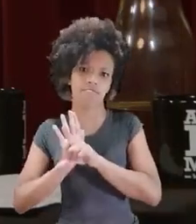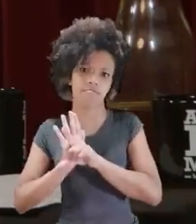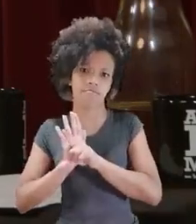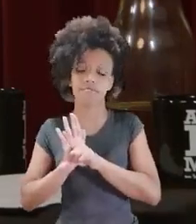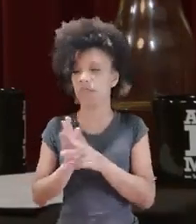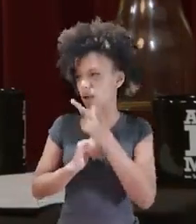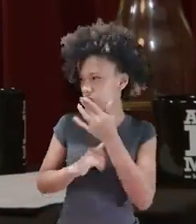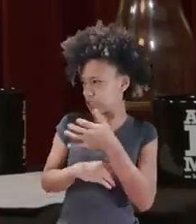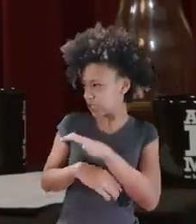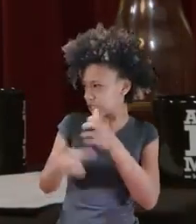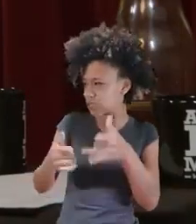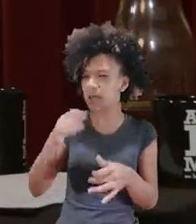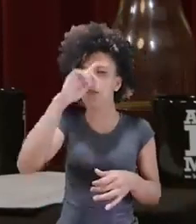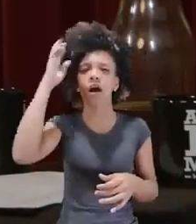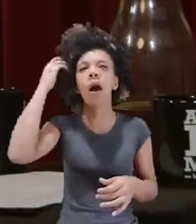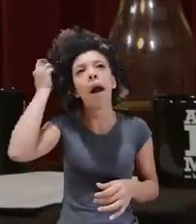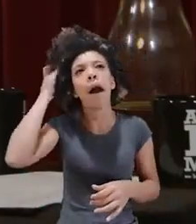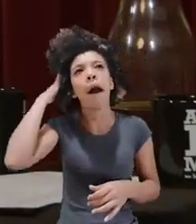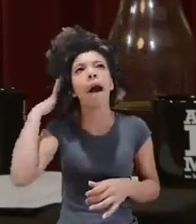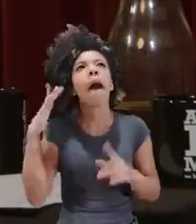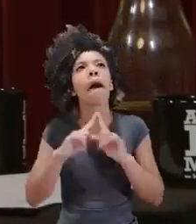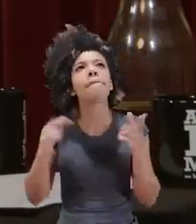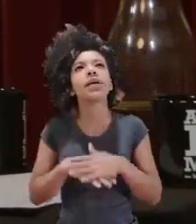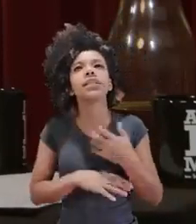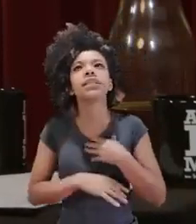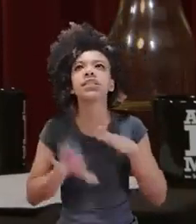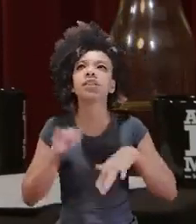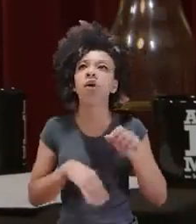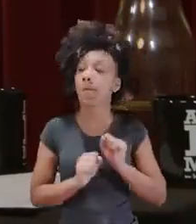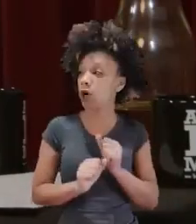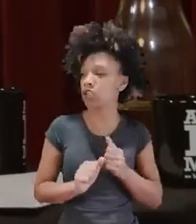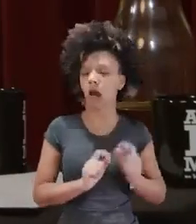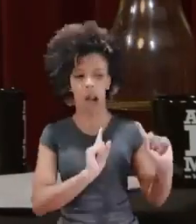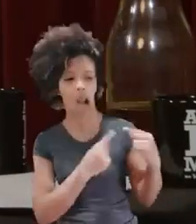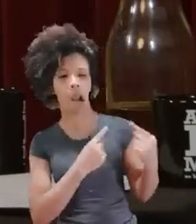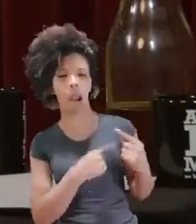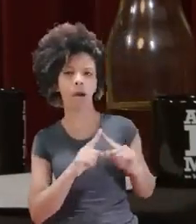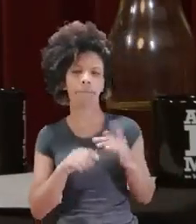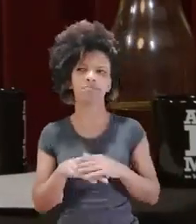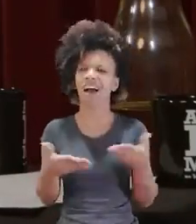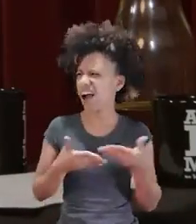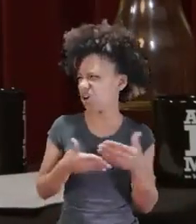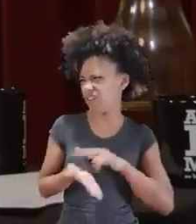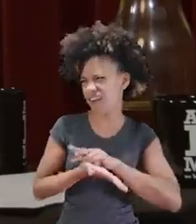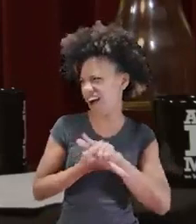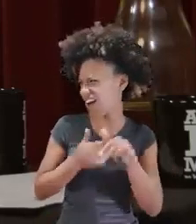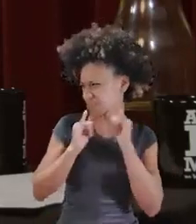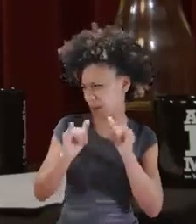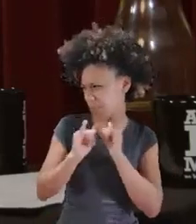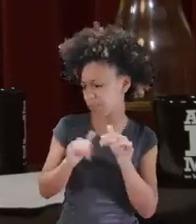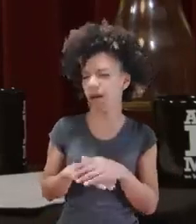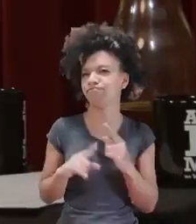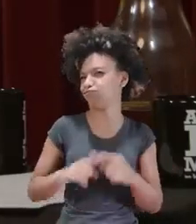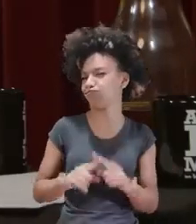ele se quiser legal eu acho que ele sente que Talvez possa ter sido uma perseguição em cima dele agora tá vendo uma porta de